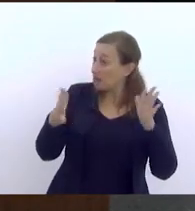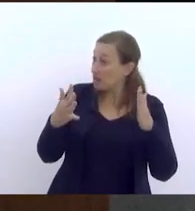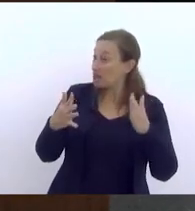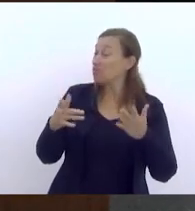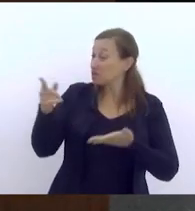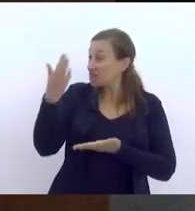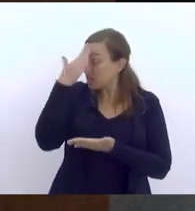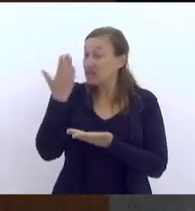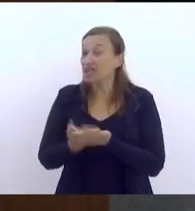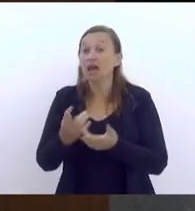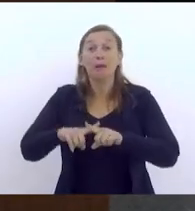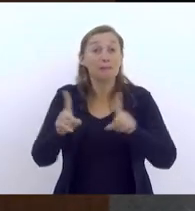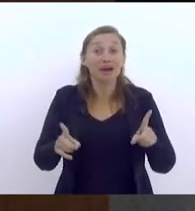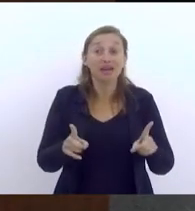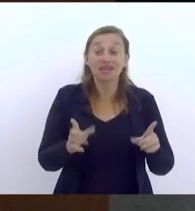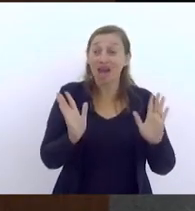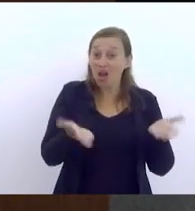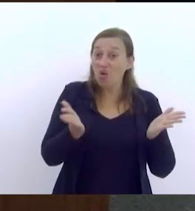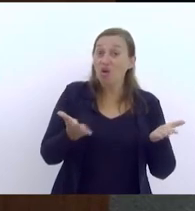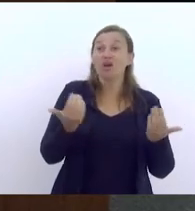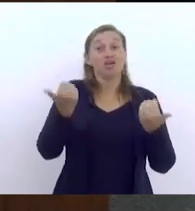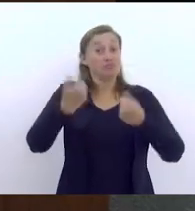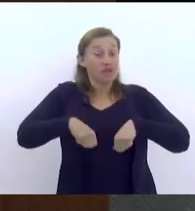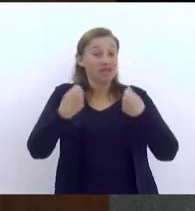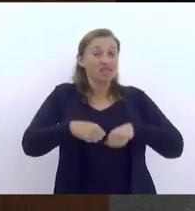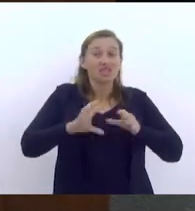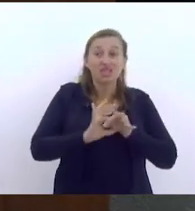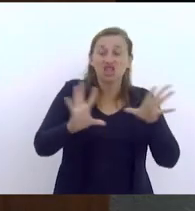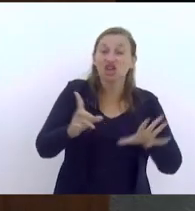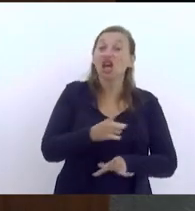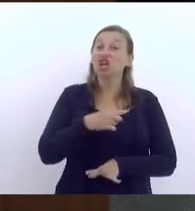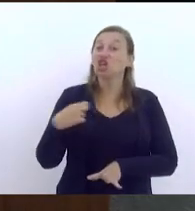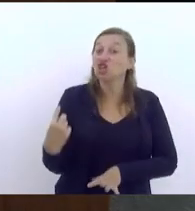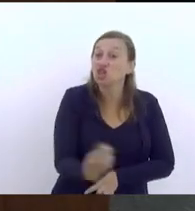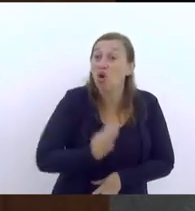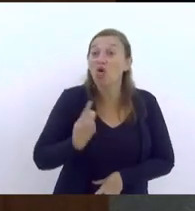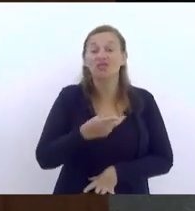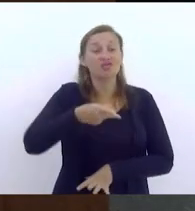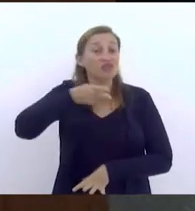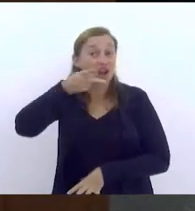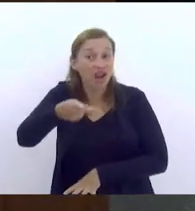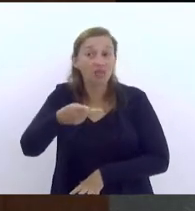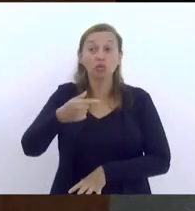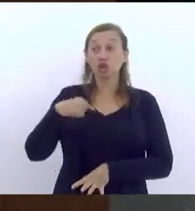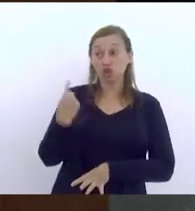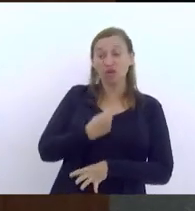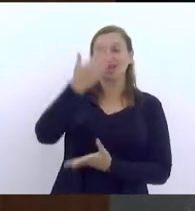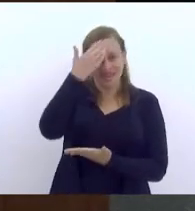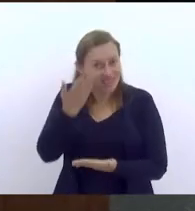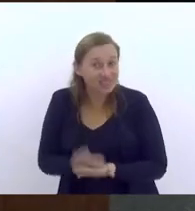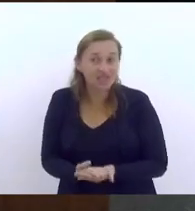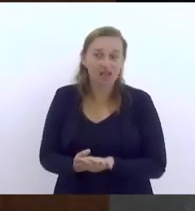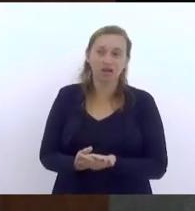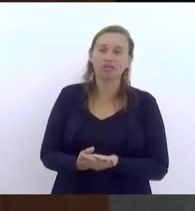prerrogativa. Agora, ele precisa deixar que nós nos manifestemos a partir do que acreditamos.